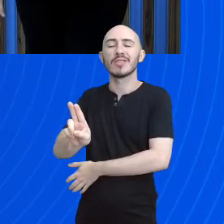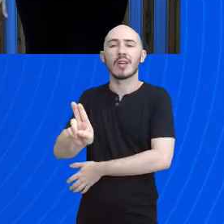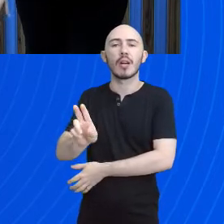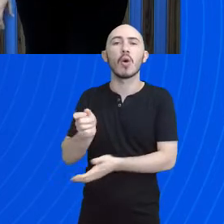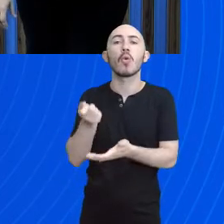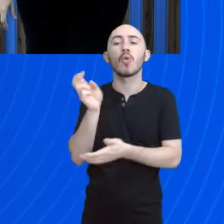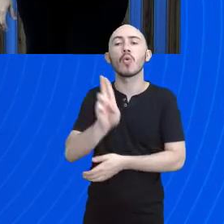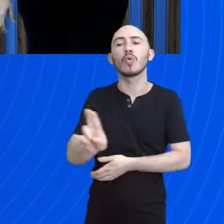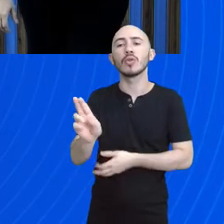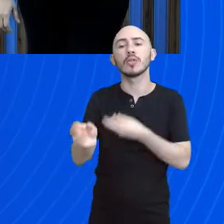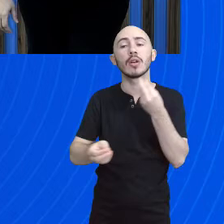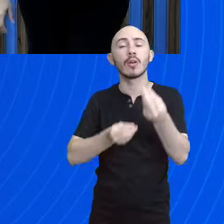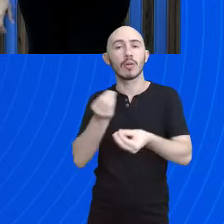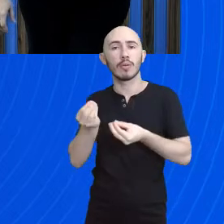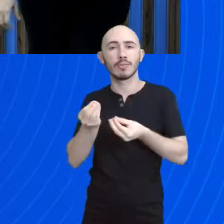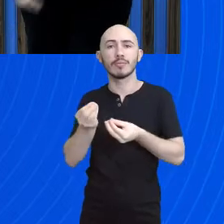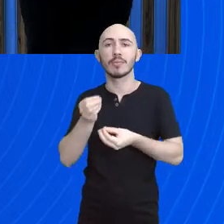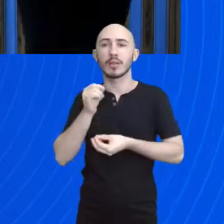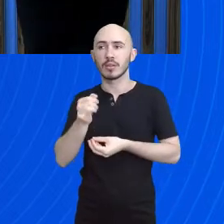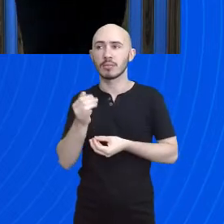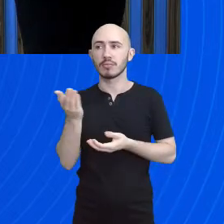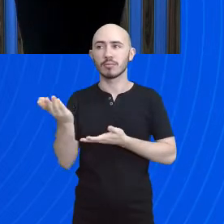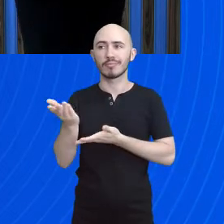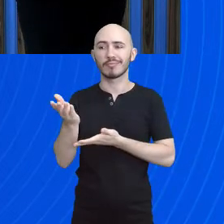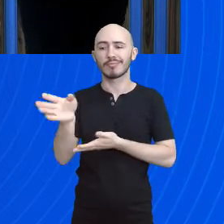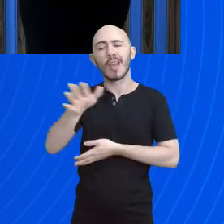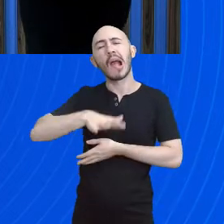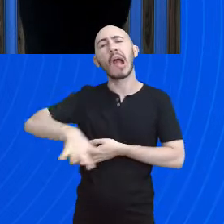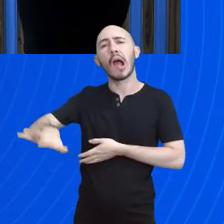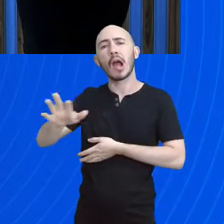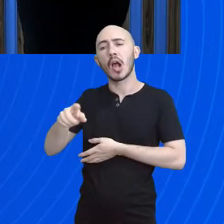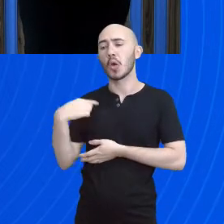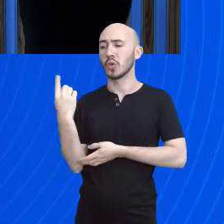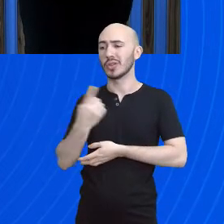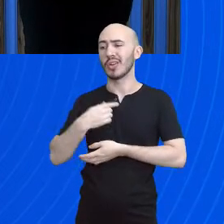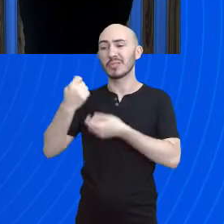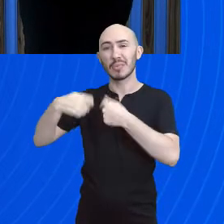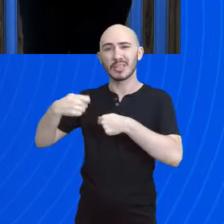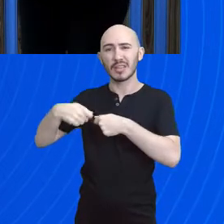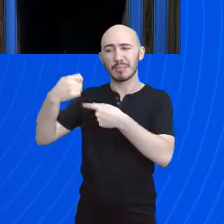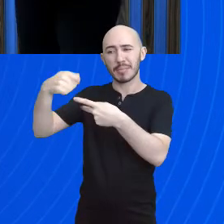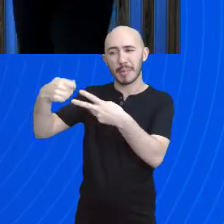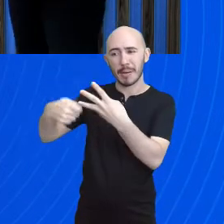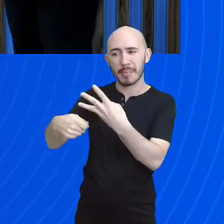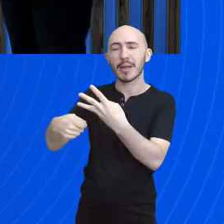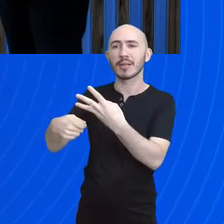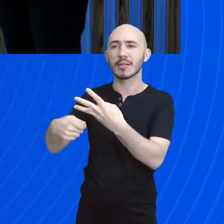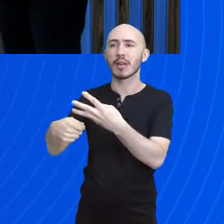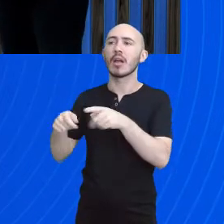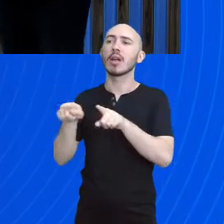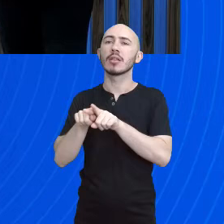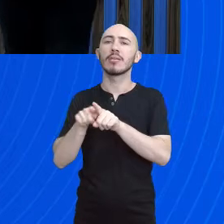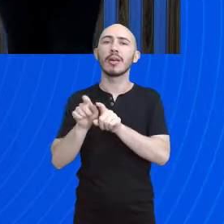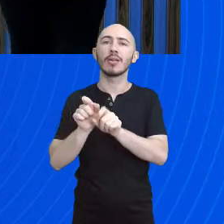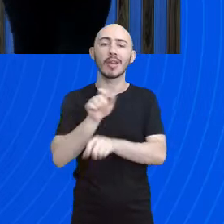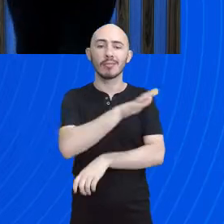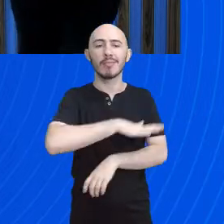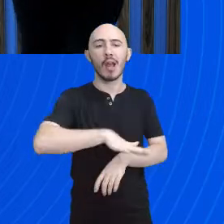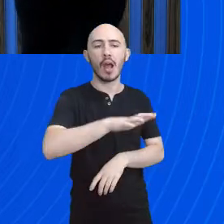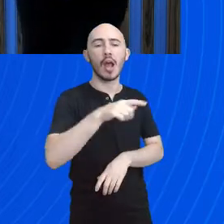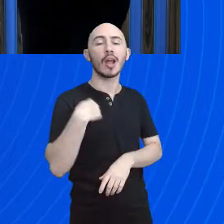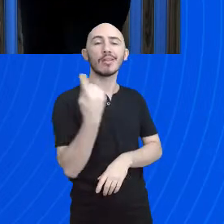vê o que é produtivo para nós, né? Tudo que a gente precisa produzir e também tudo que a